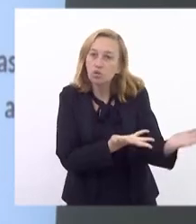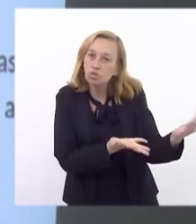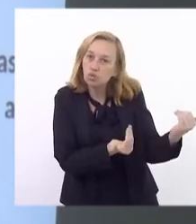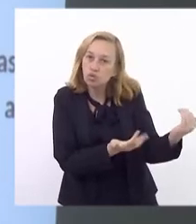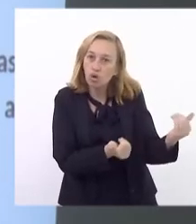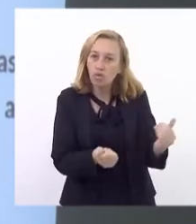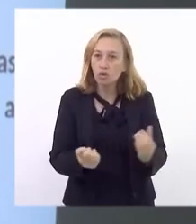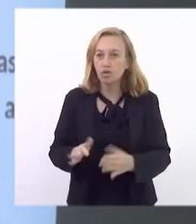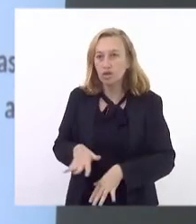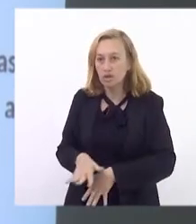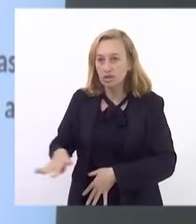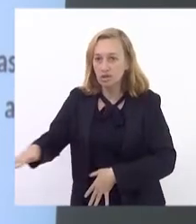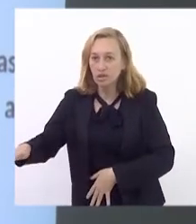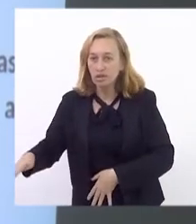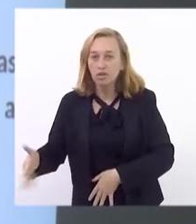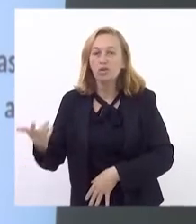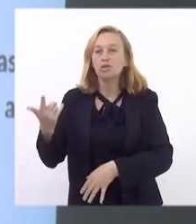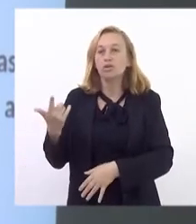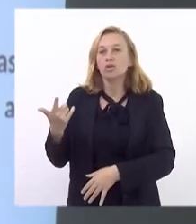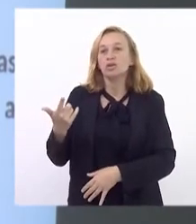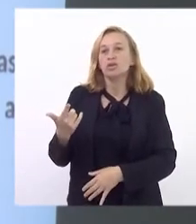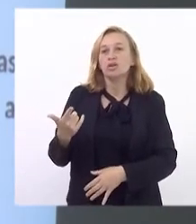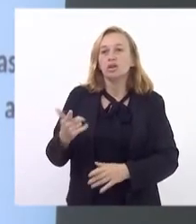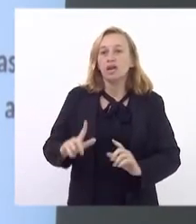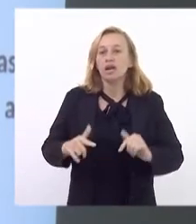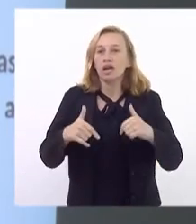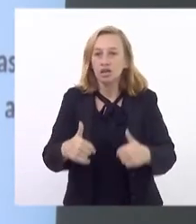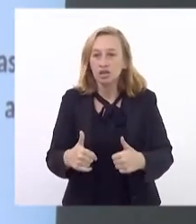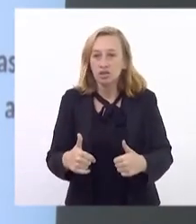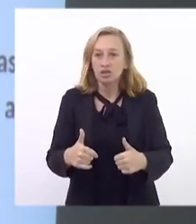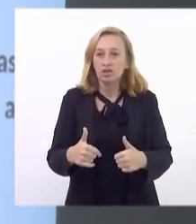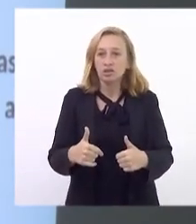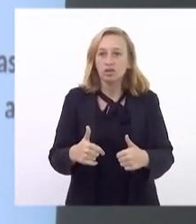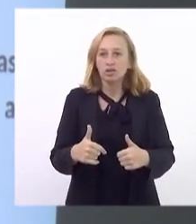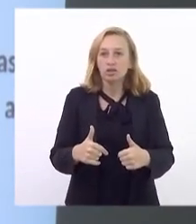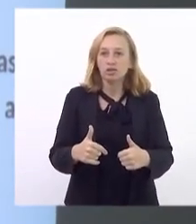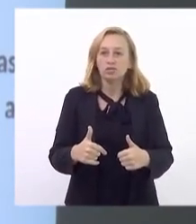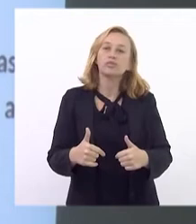que a comunidade ela seja protagonista nessas ações, que são ações de